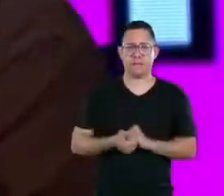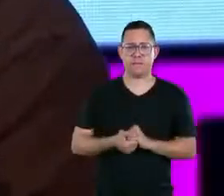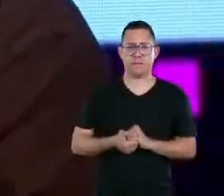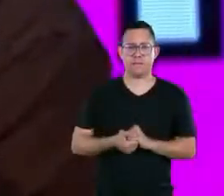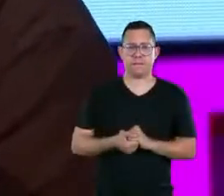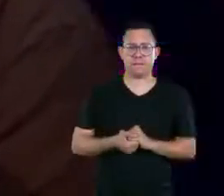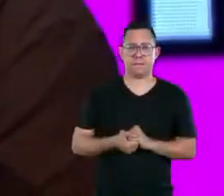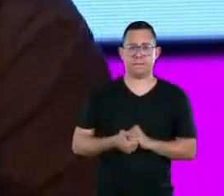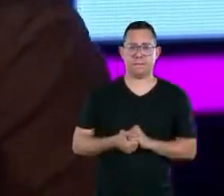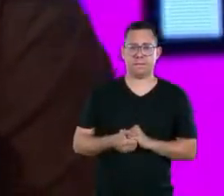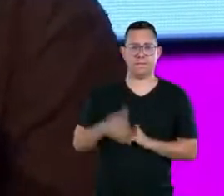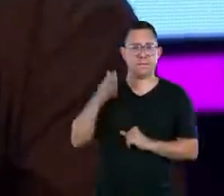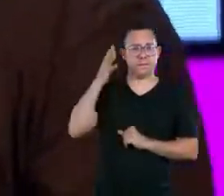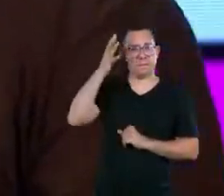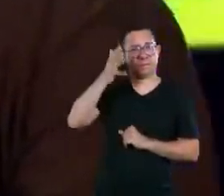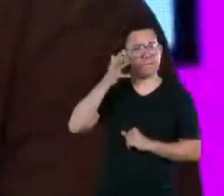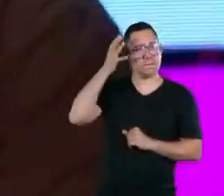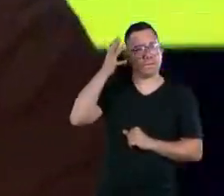Nessa palestra,